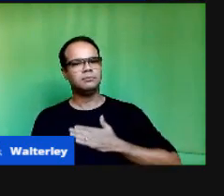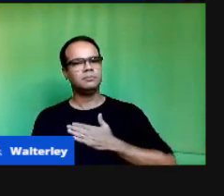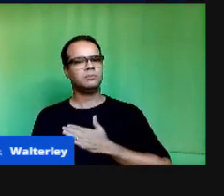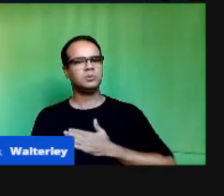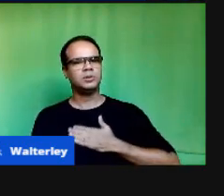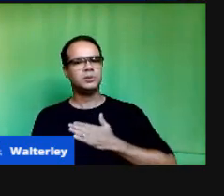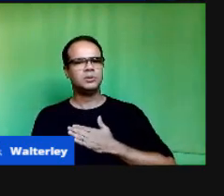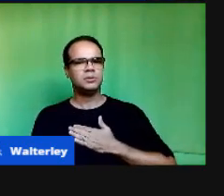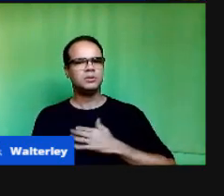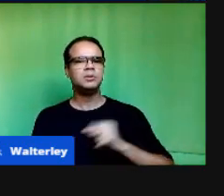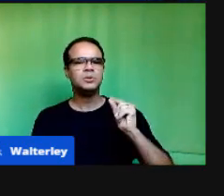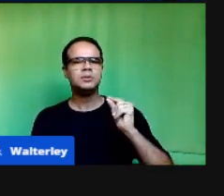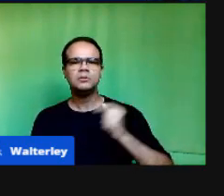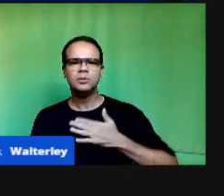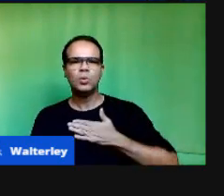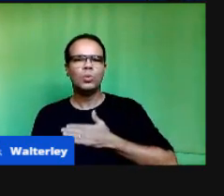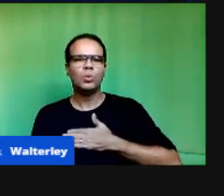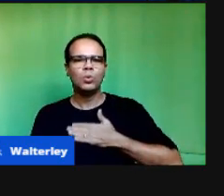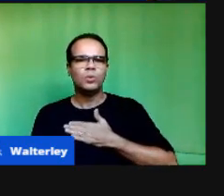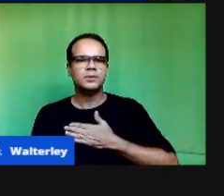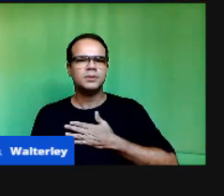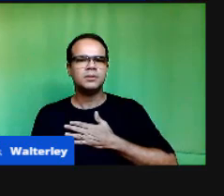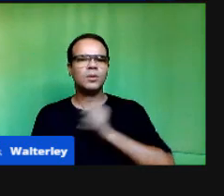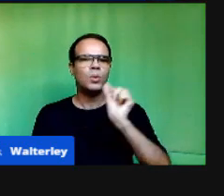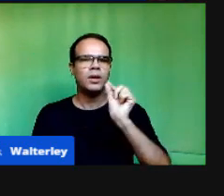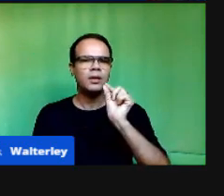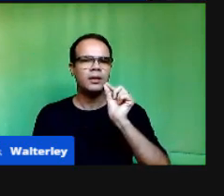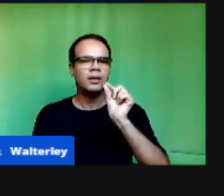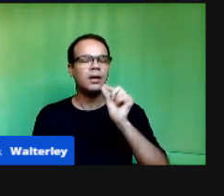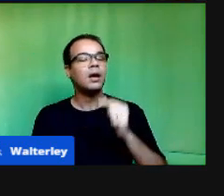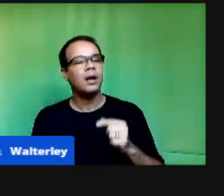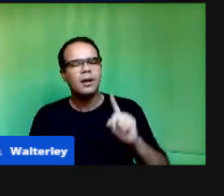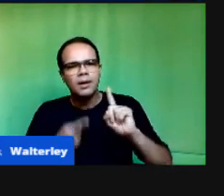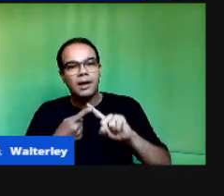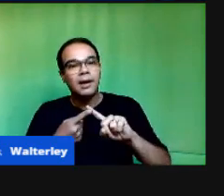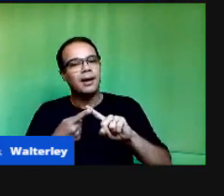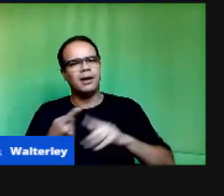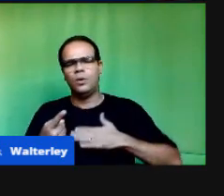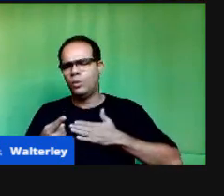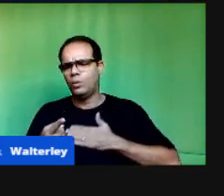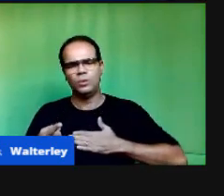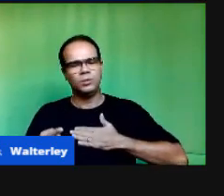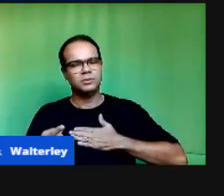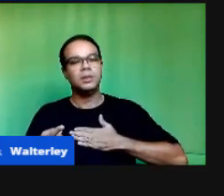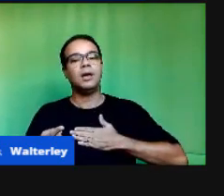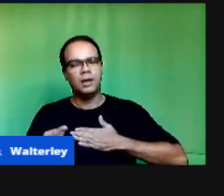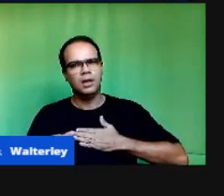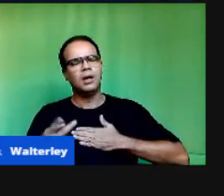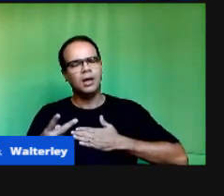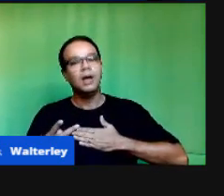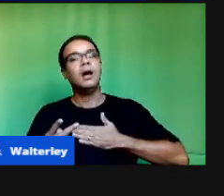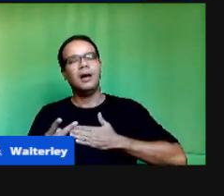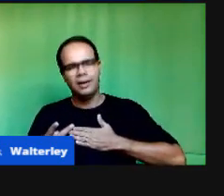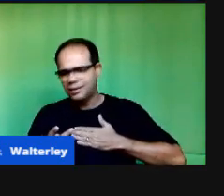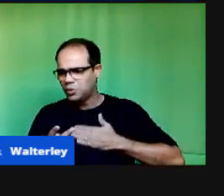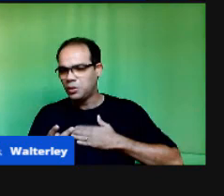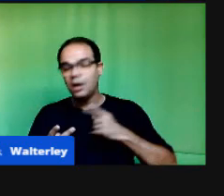tenho prazer em fazer. Da sua vida pessoal, da sua, enfim,